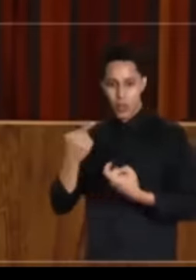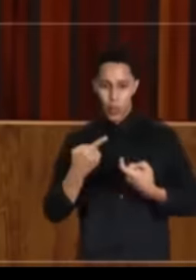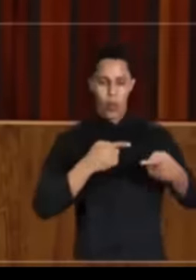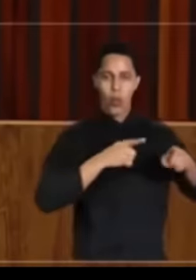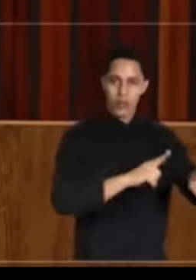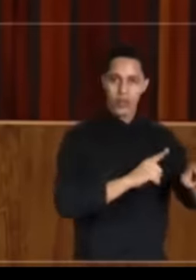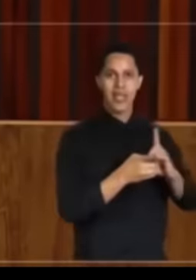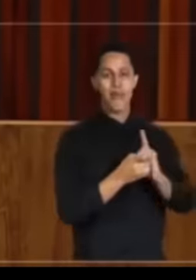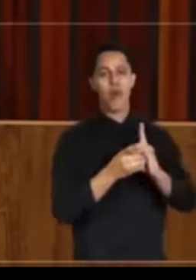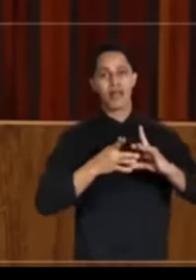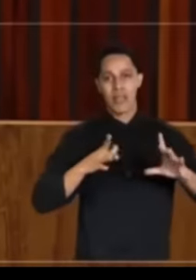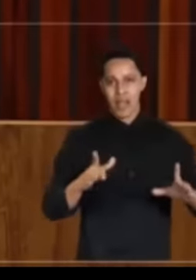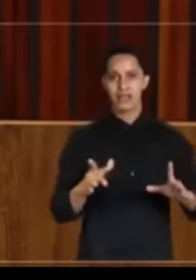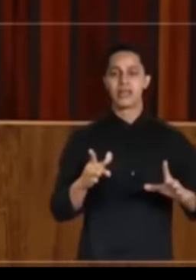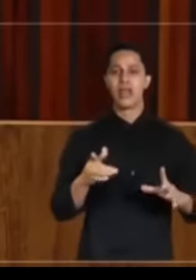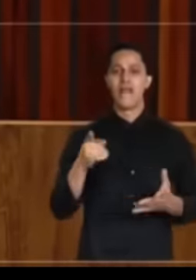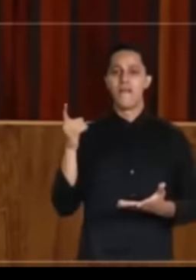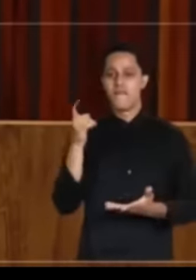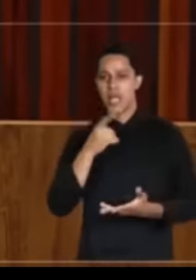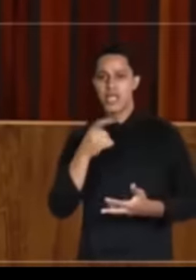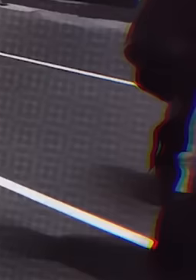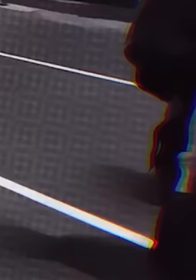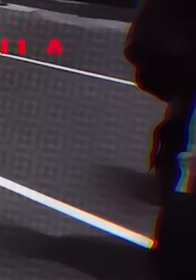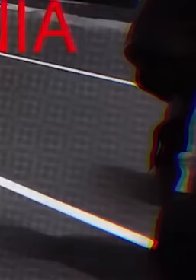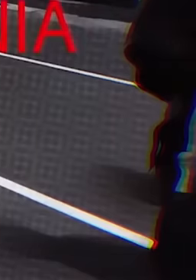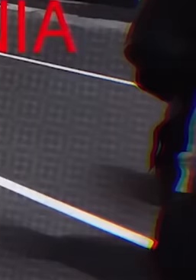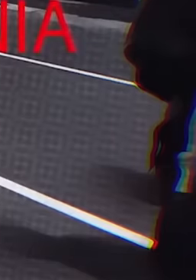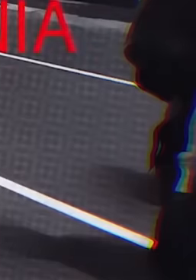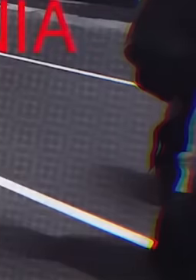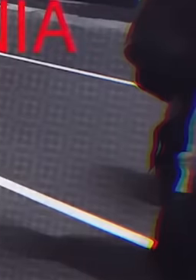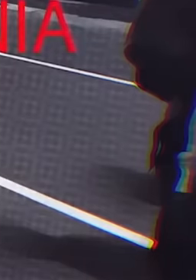atenção e deixo meu melhor abraço para todo